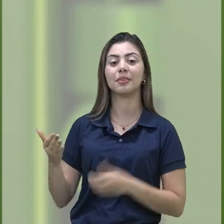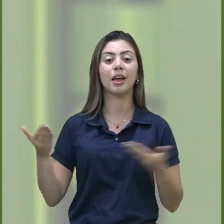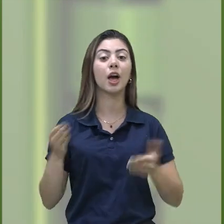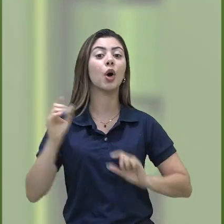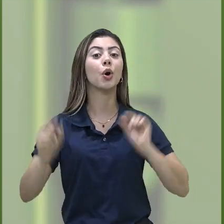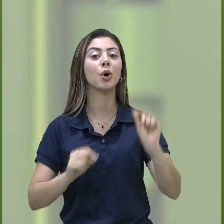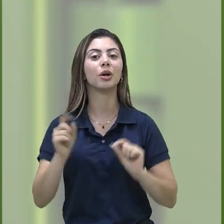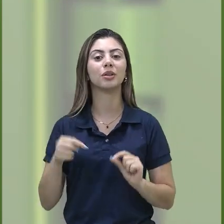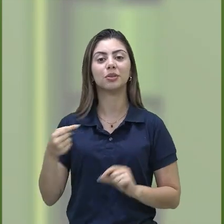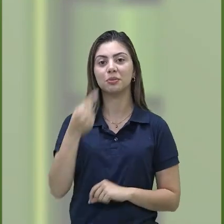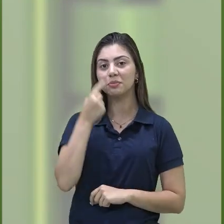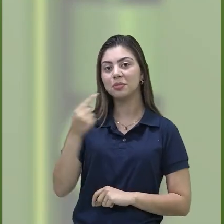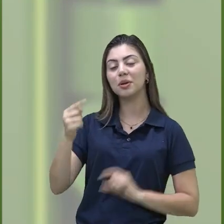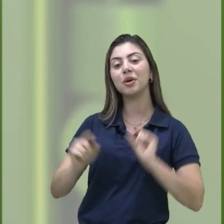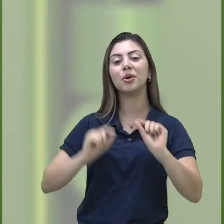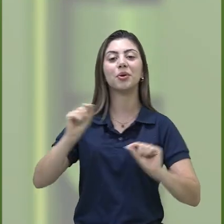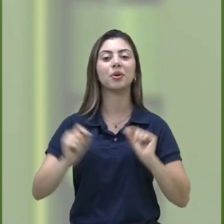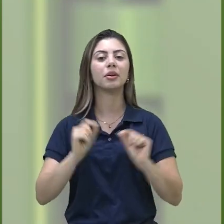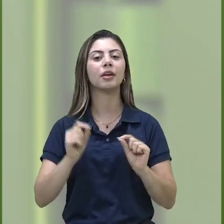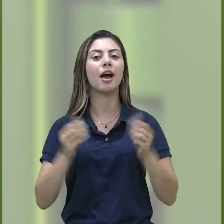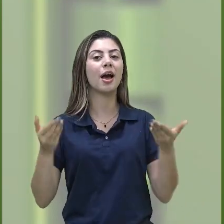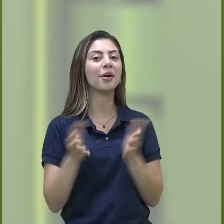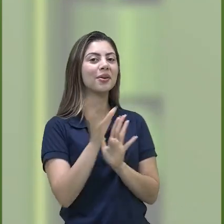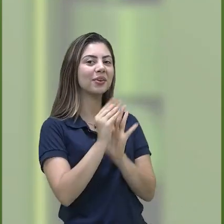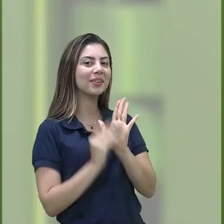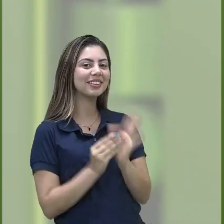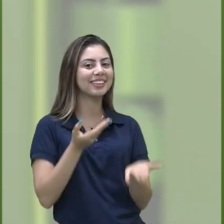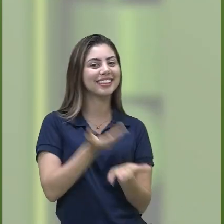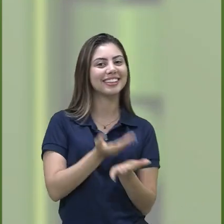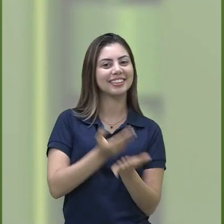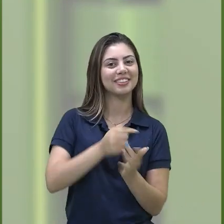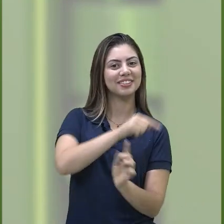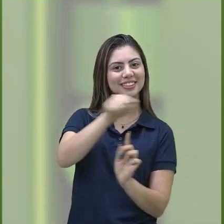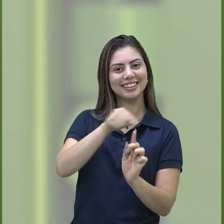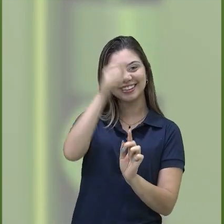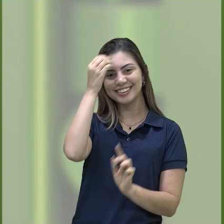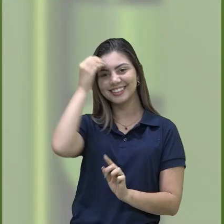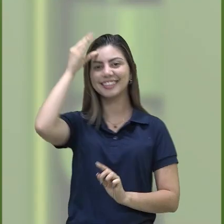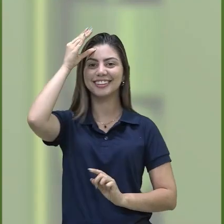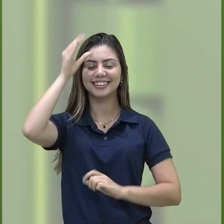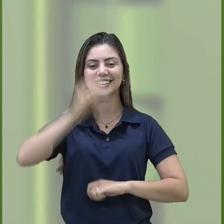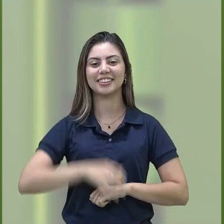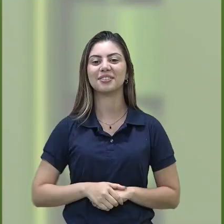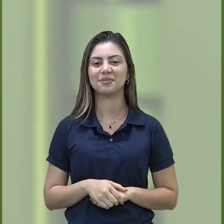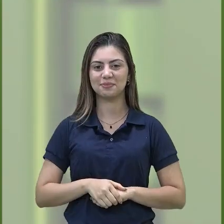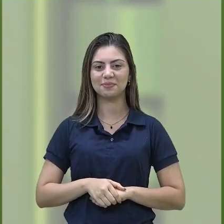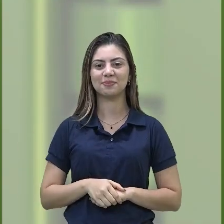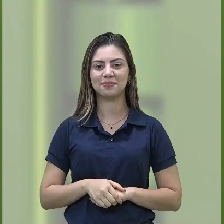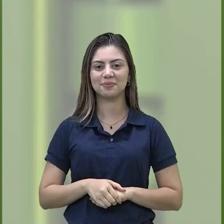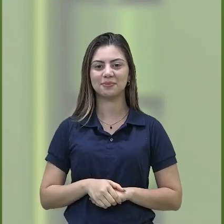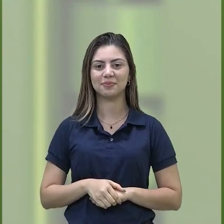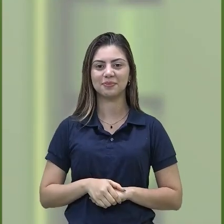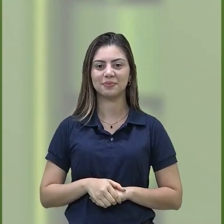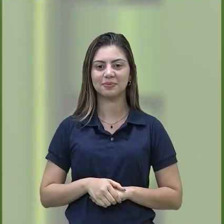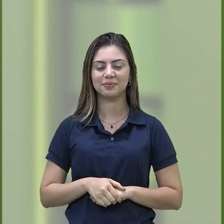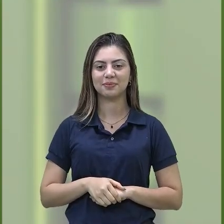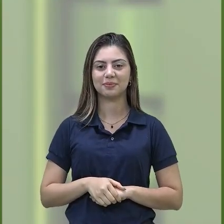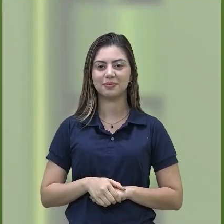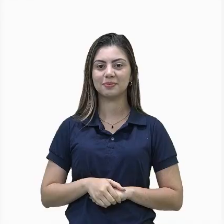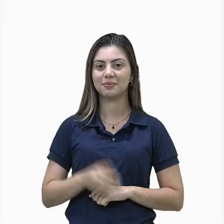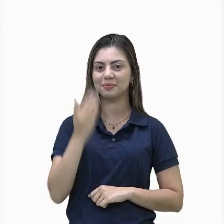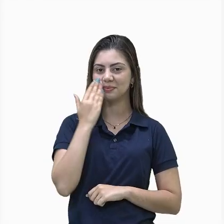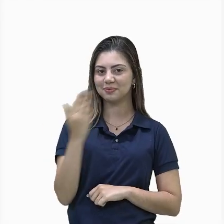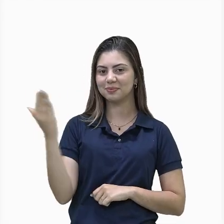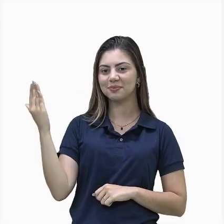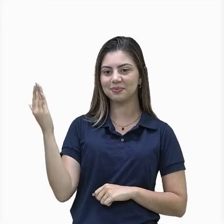nós vamos conhecer qual é o conteúdo, qual é o objeto de conhecimento para a nossa aula de hoje. Vamos lá